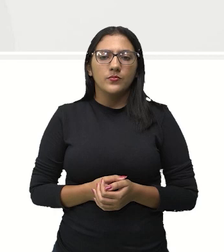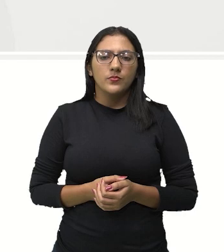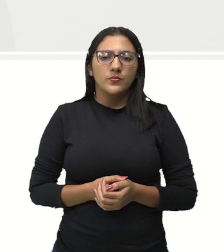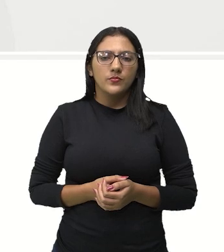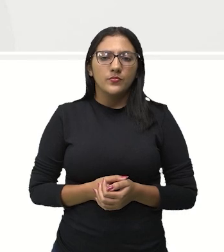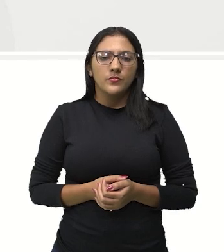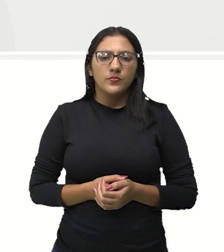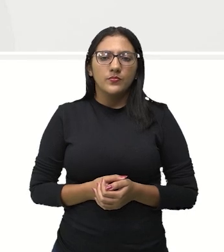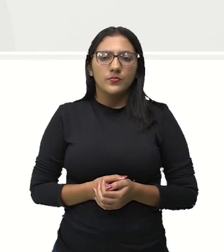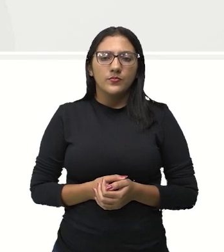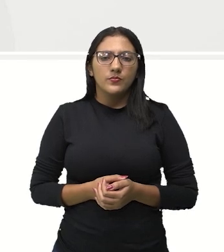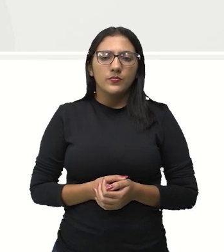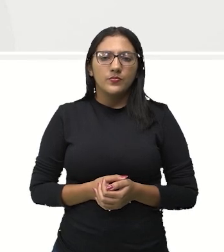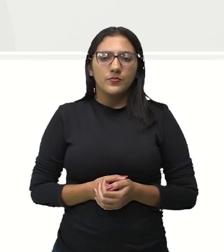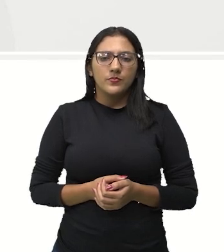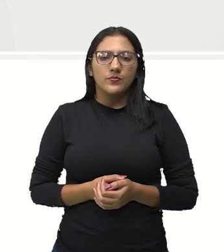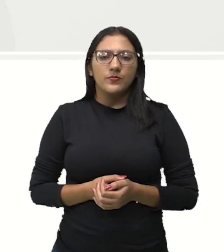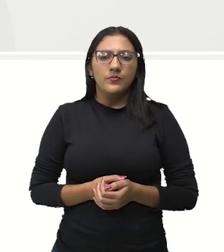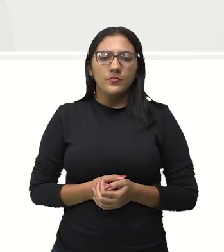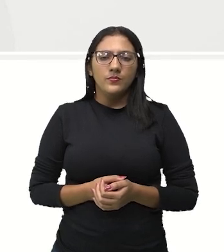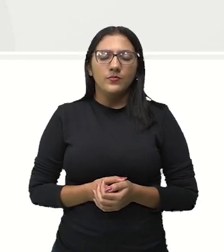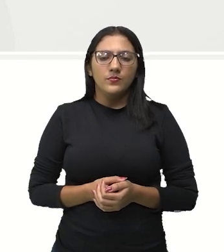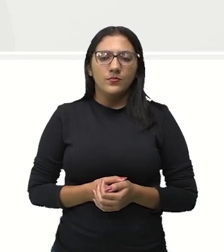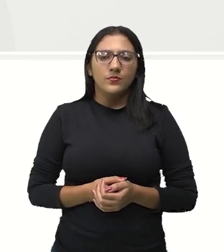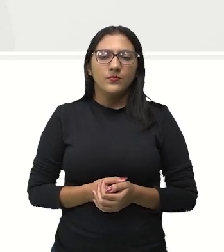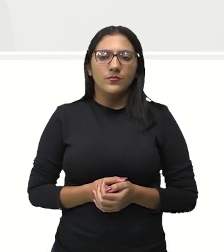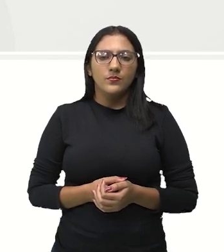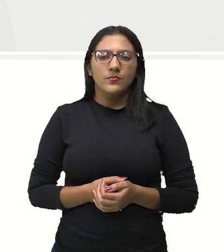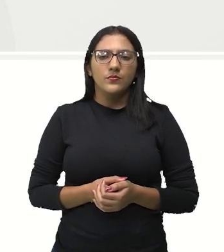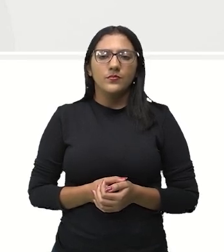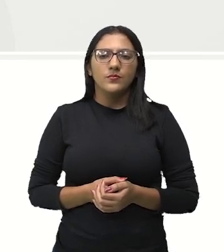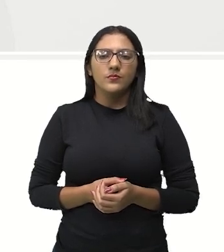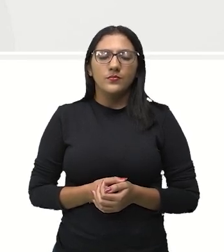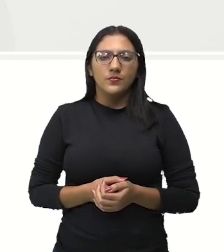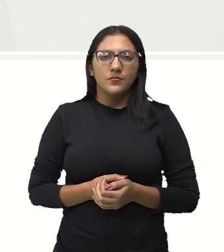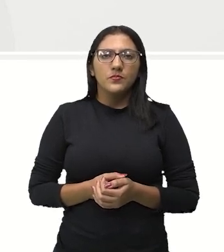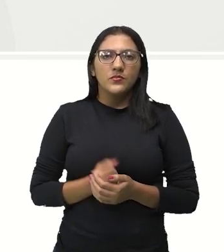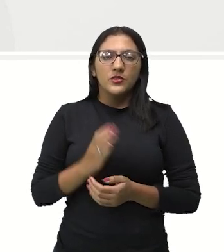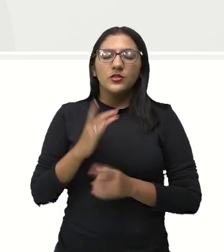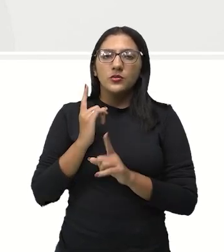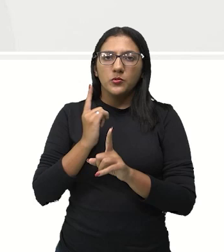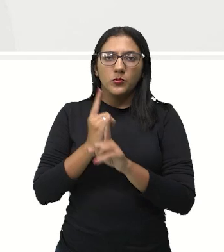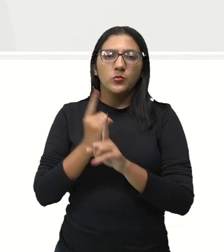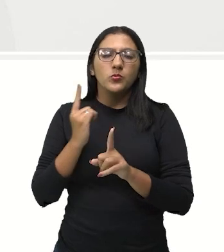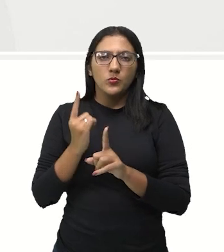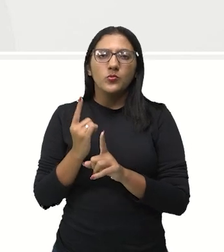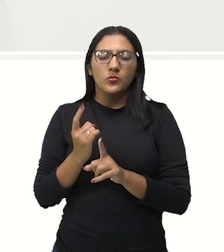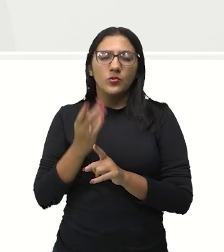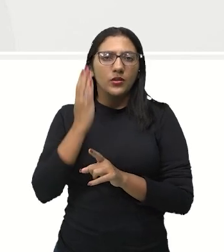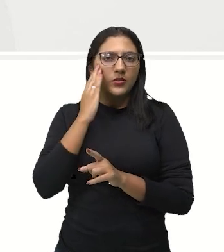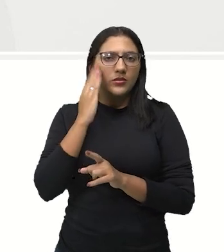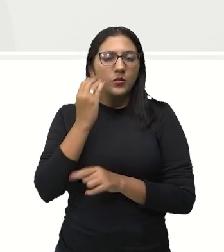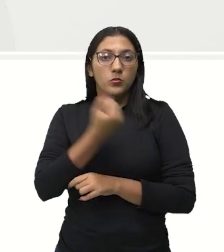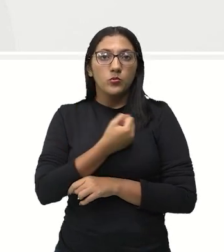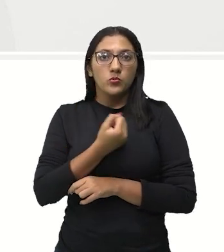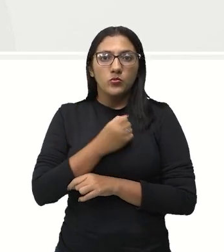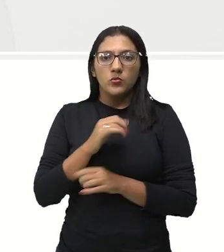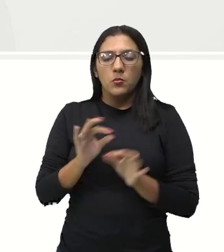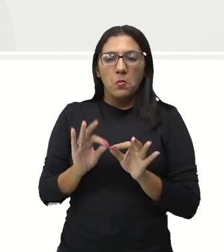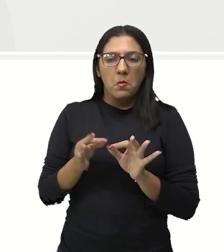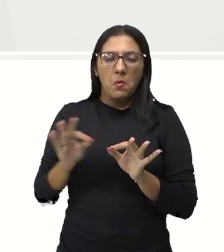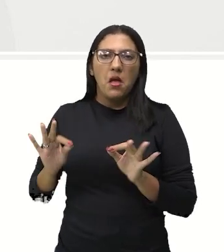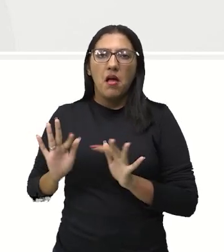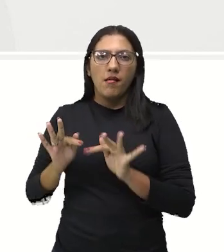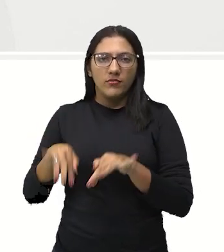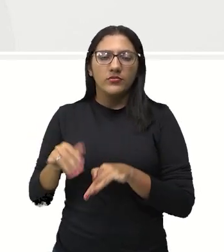é o múltiplo comum entre os dois números? Entre os números 6, entre os múltiplos de 6 e os múltiplos de 9. O múltiplo